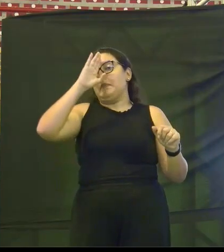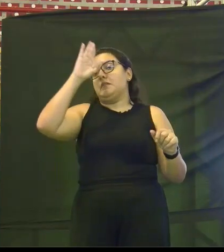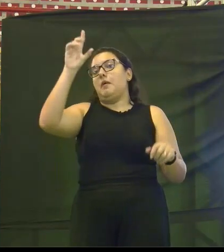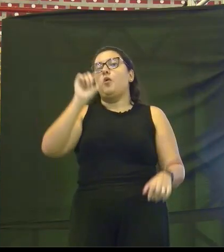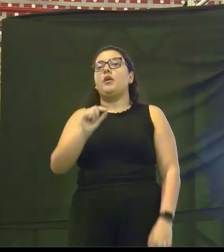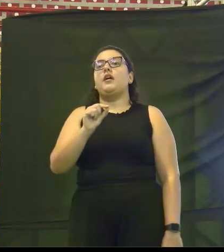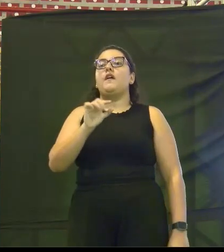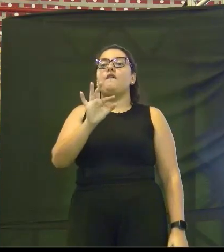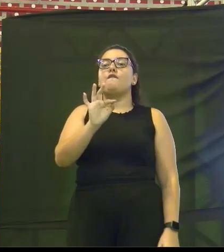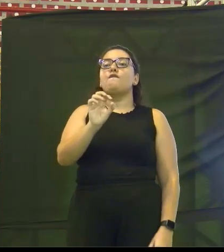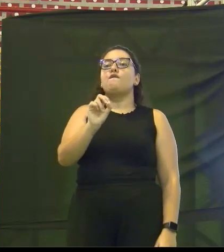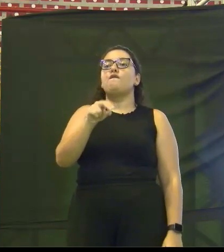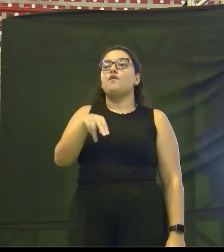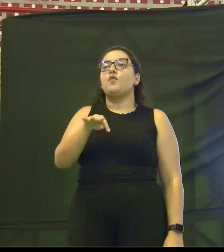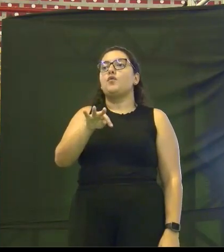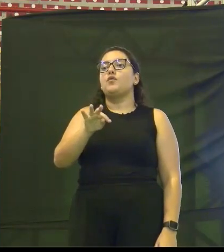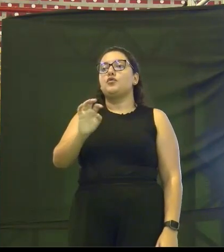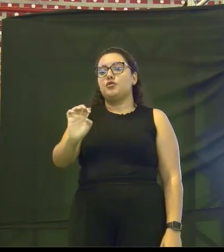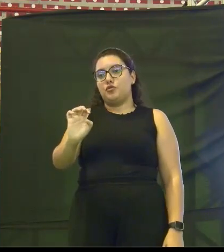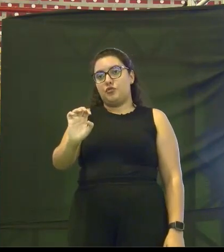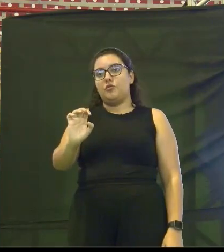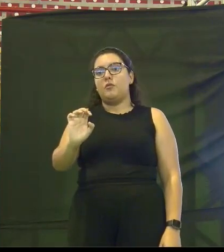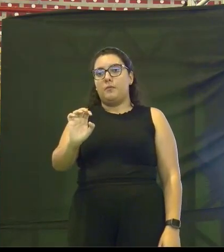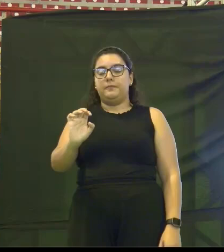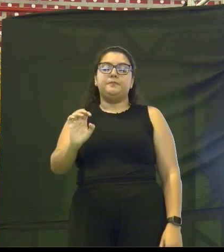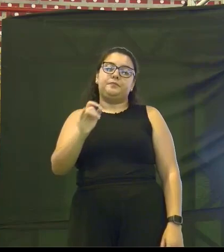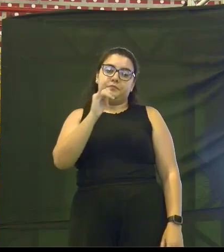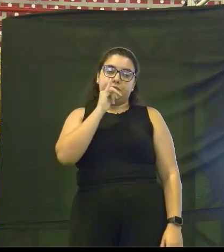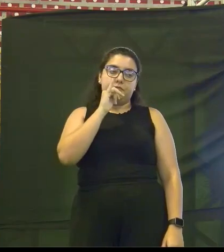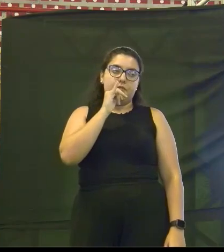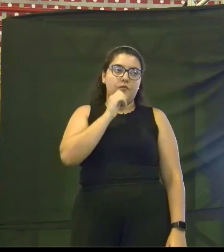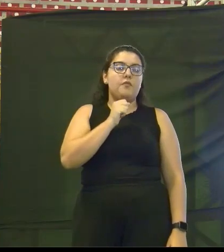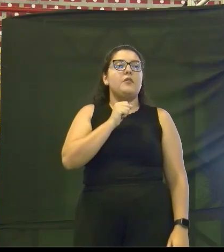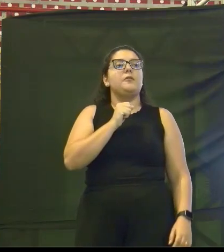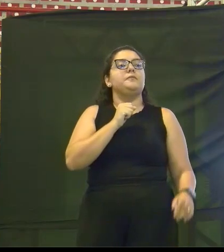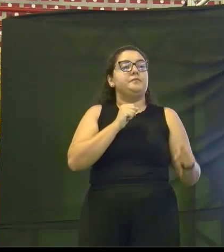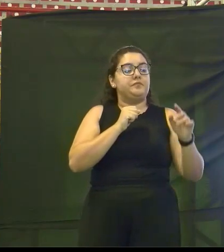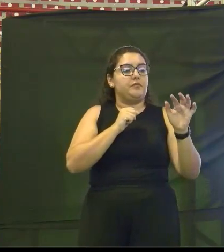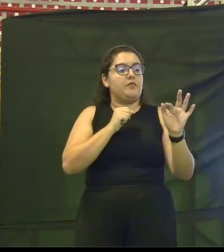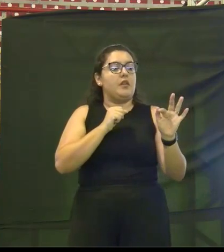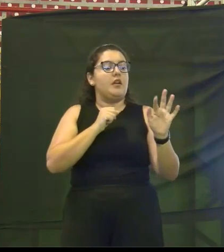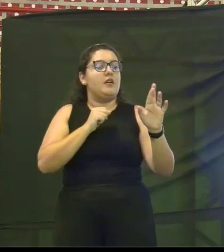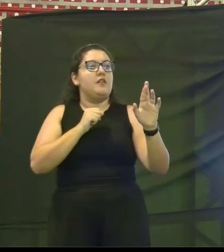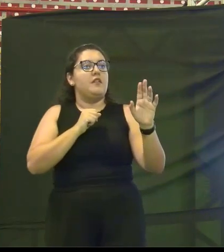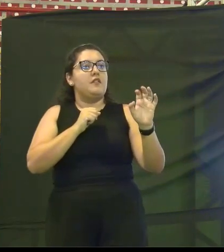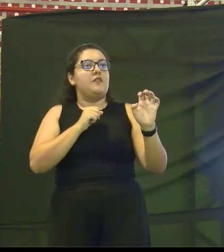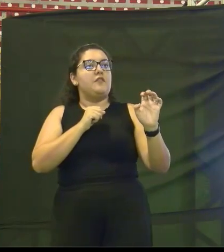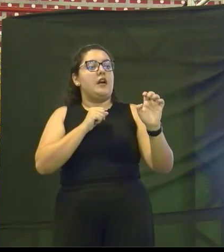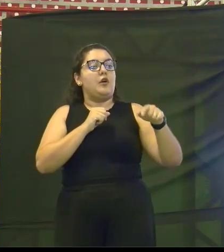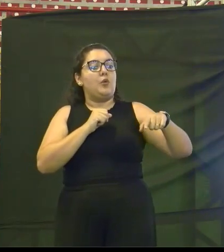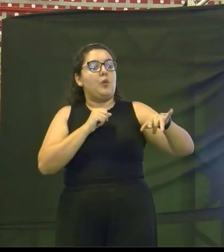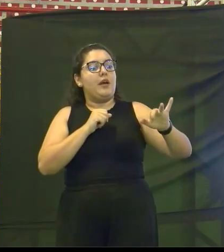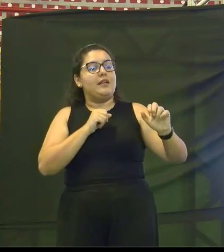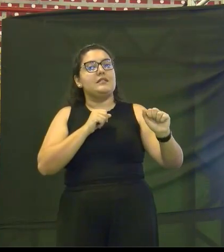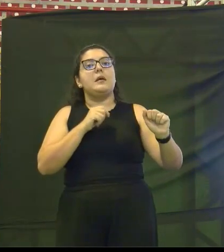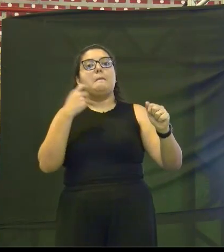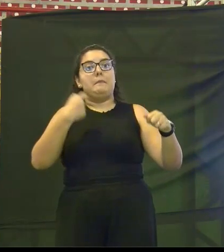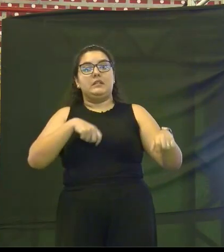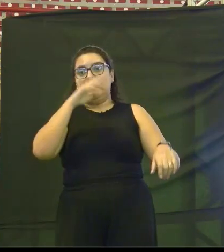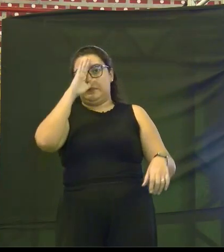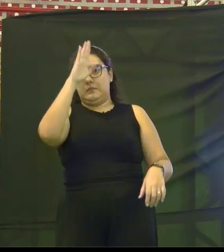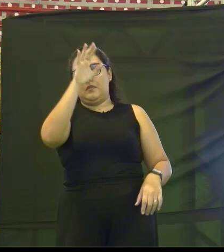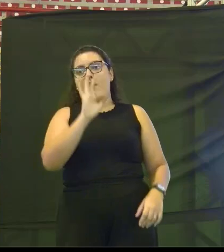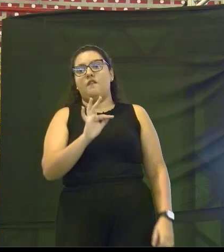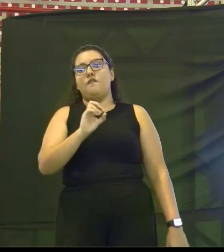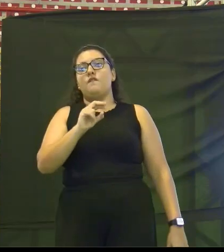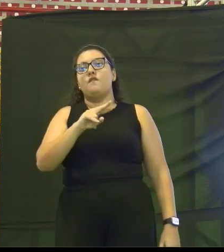colocando fonte a partir da frequência. Frequência depende da fonte. E o